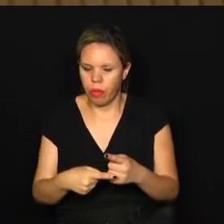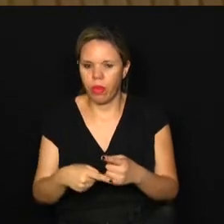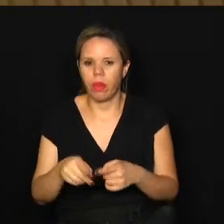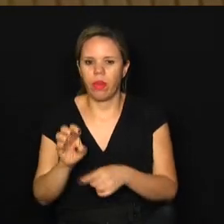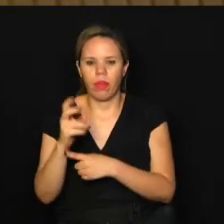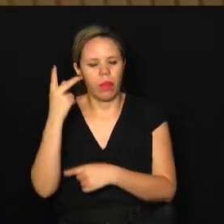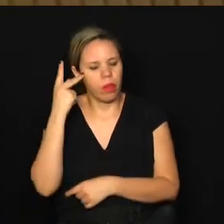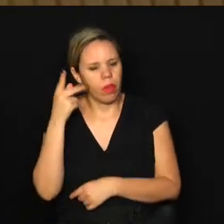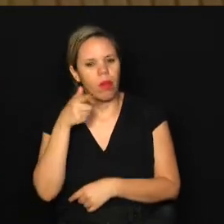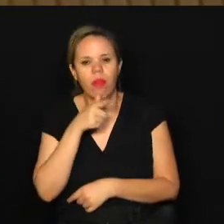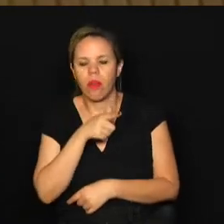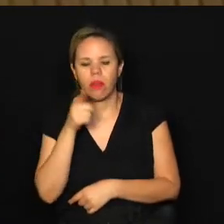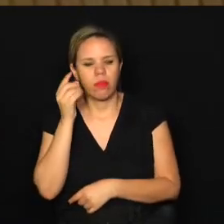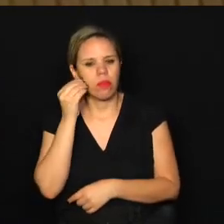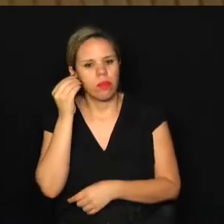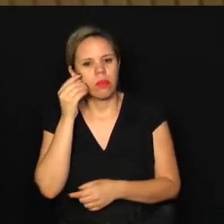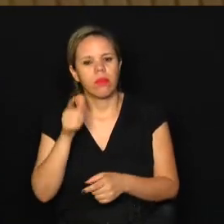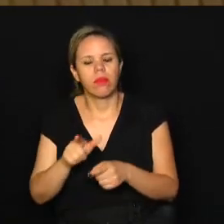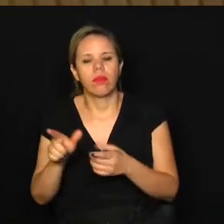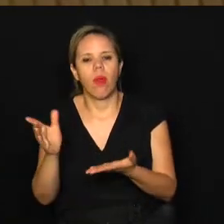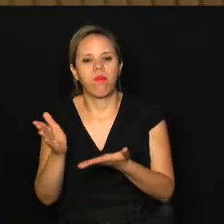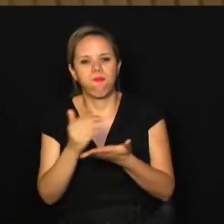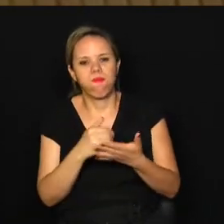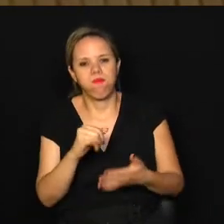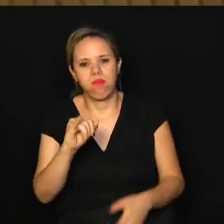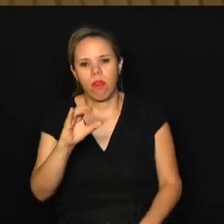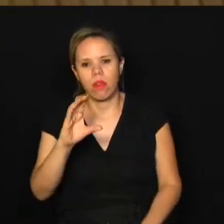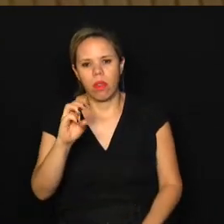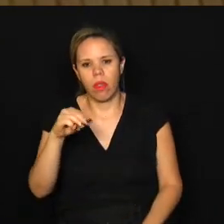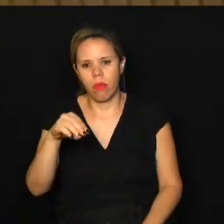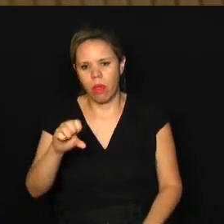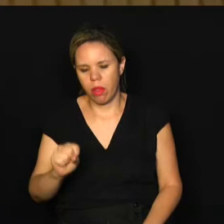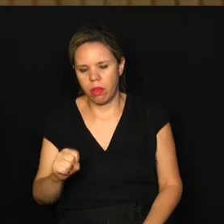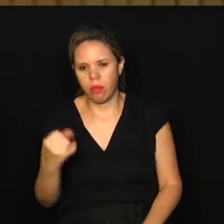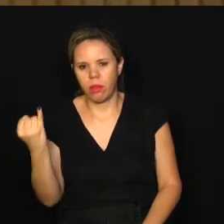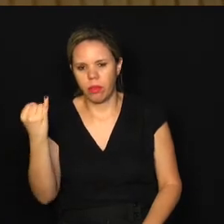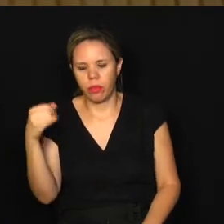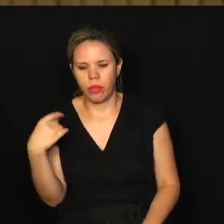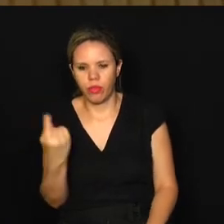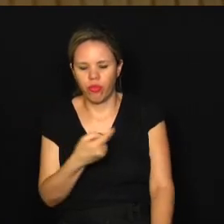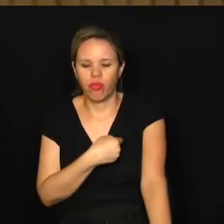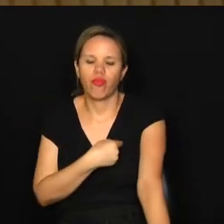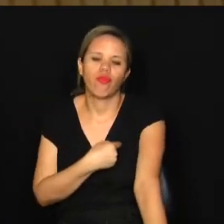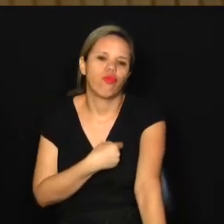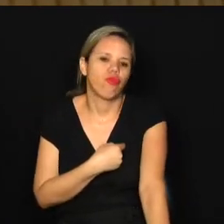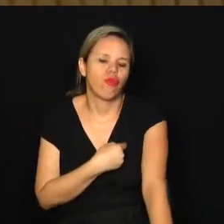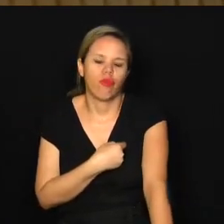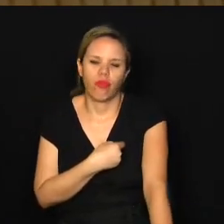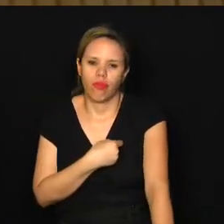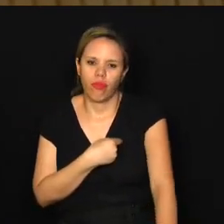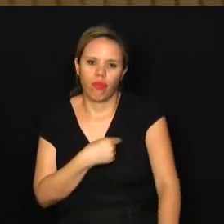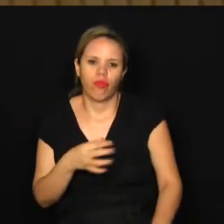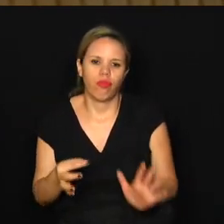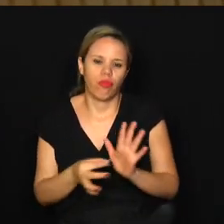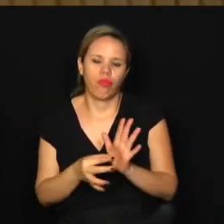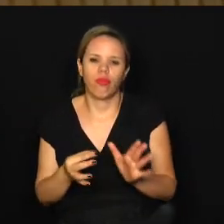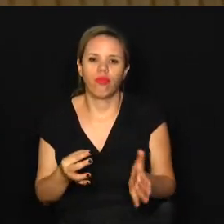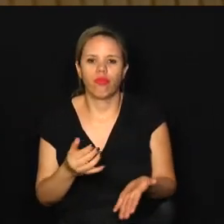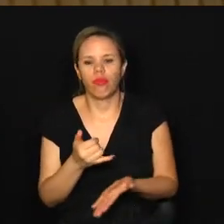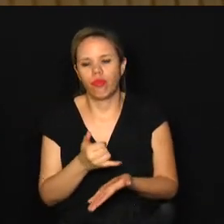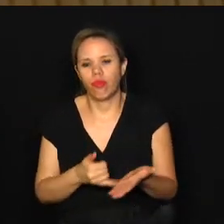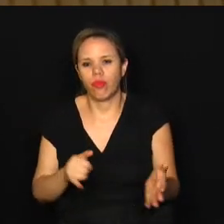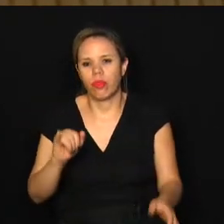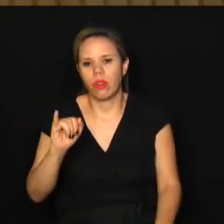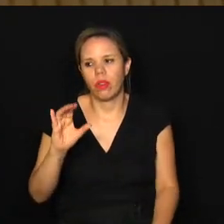está recuperando o ICMS e isso é muito importante para nós, tanto do ponto de vista do tributo, que o